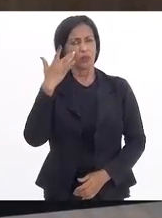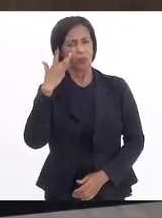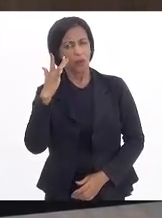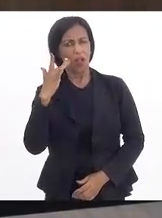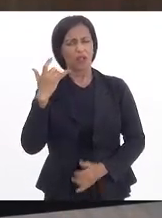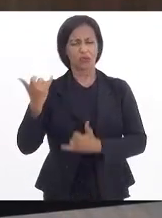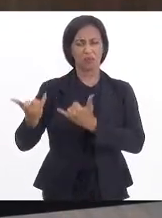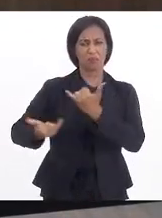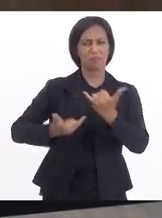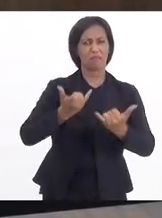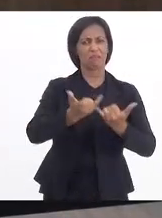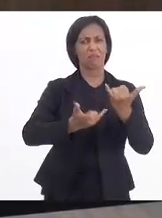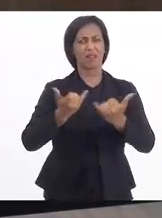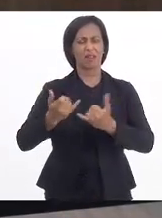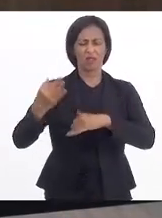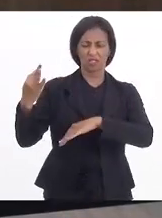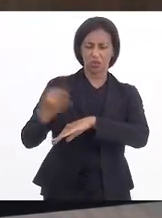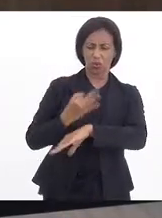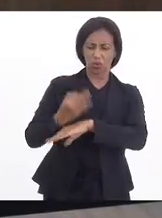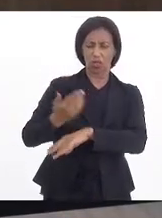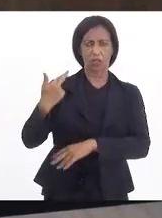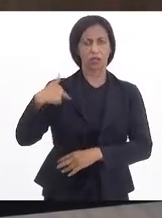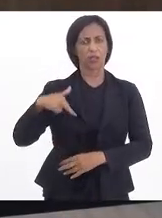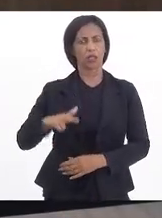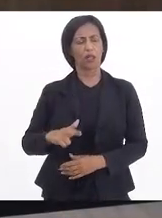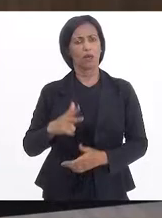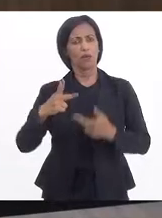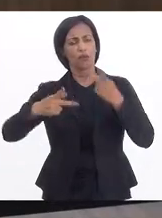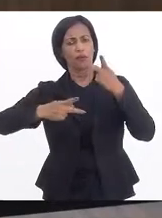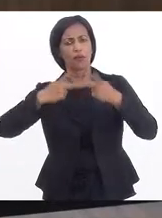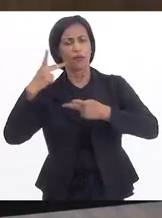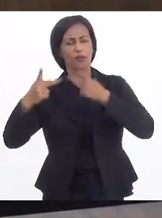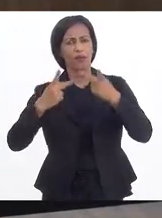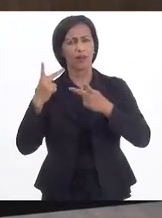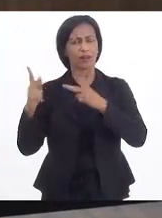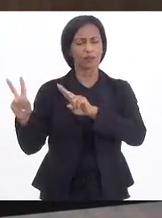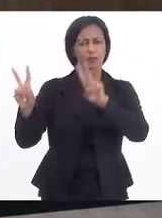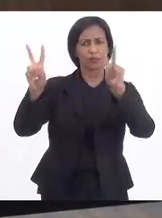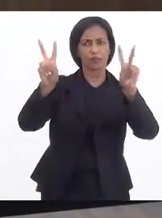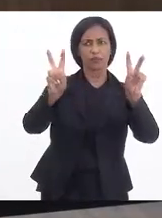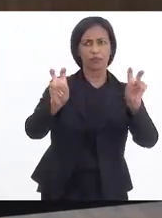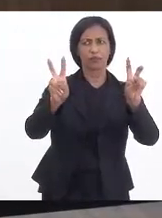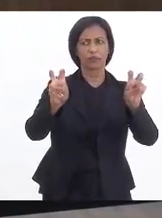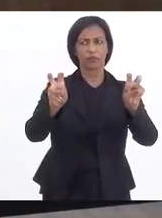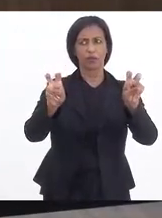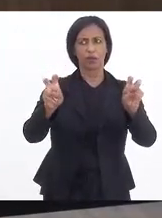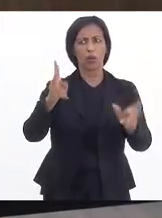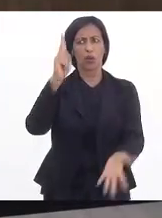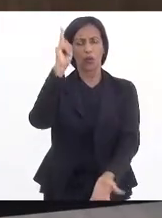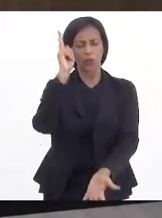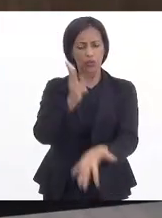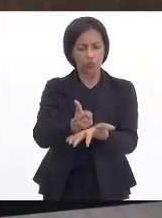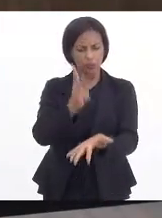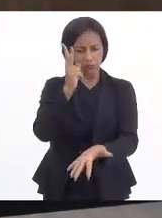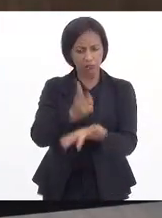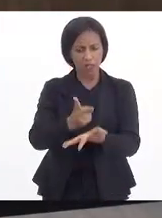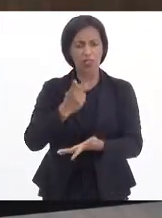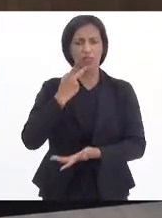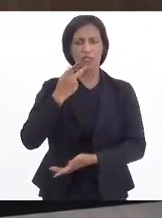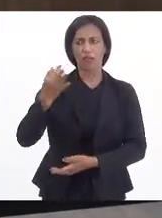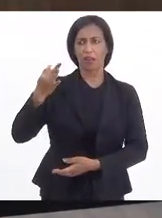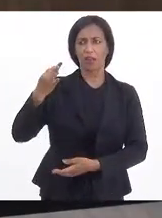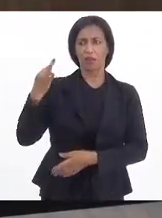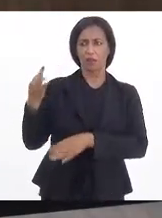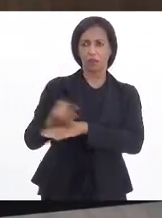uma casa que tava discutindo sobre intolerância religiosa falando sobre essa questão os mesmos que falam sobre intolerância